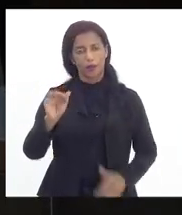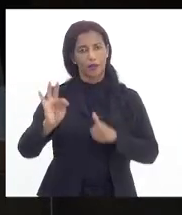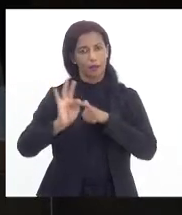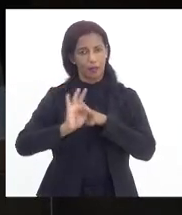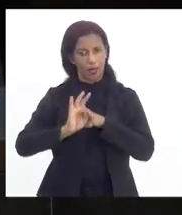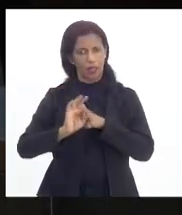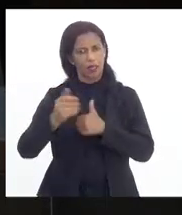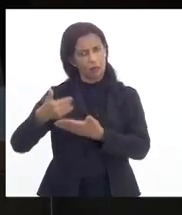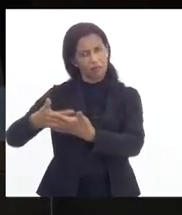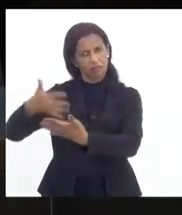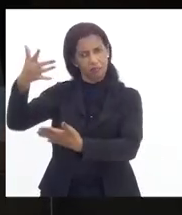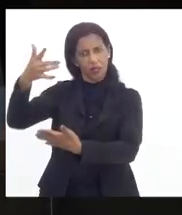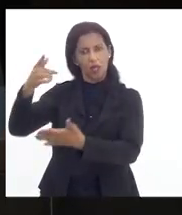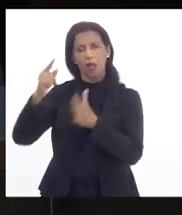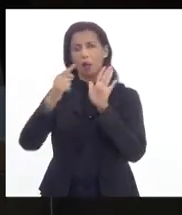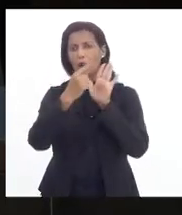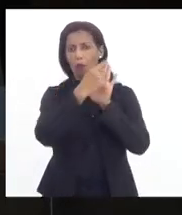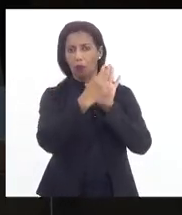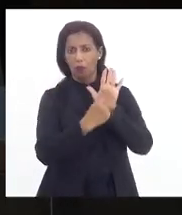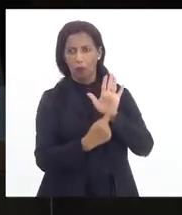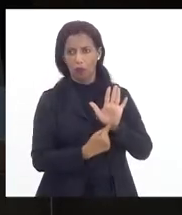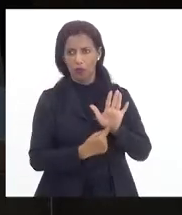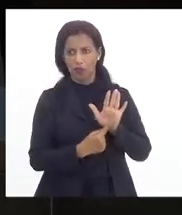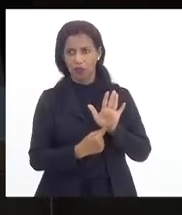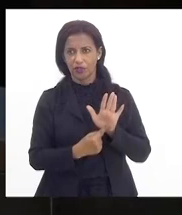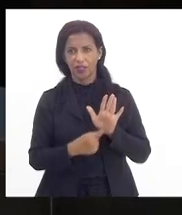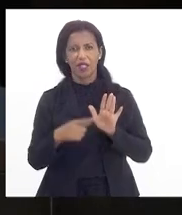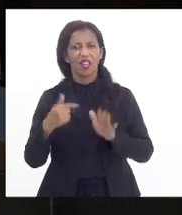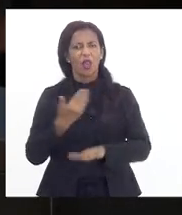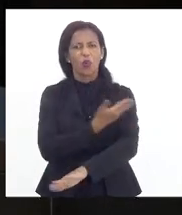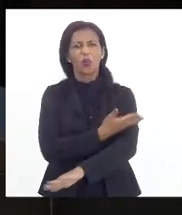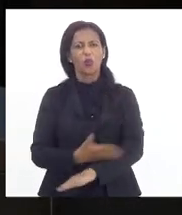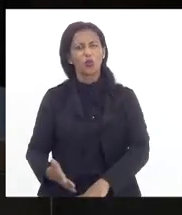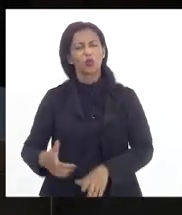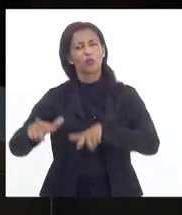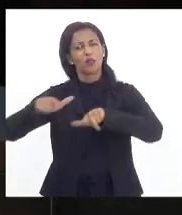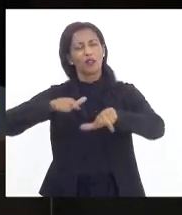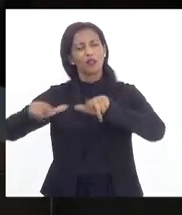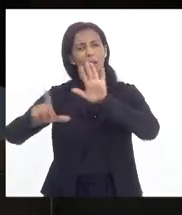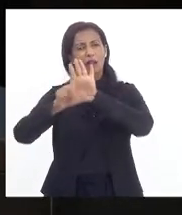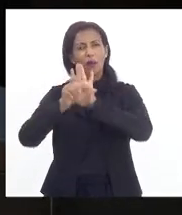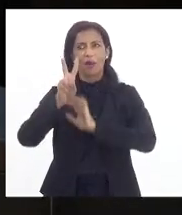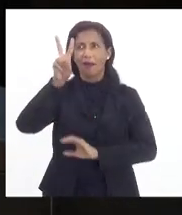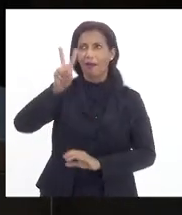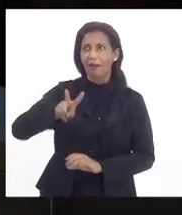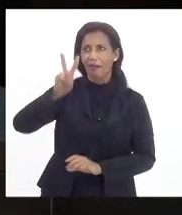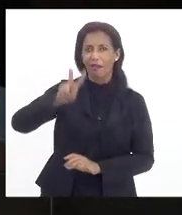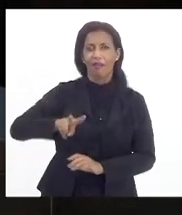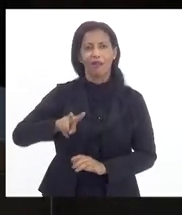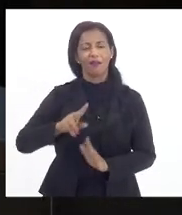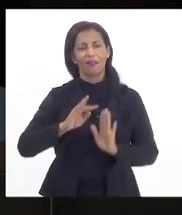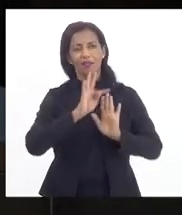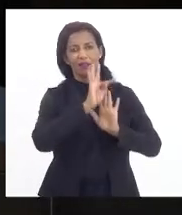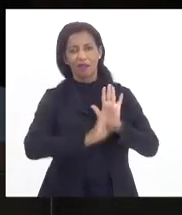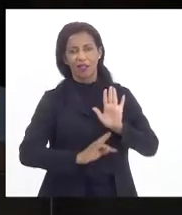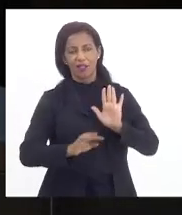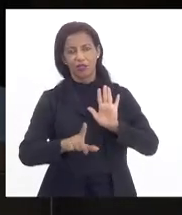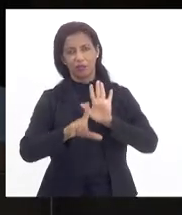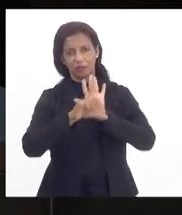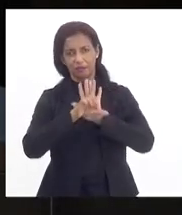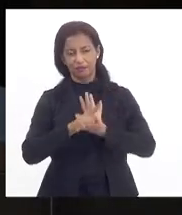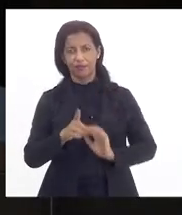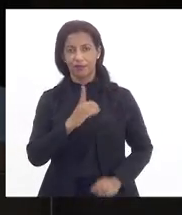o regulamento aí que eu vou me referir a eles é um cacoete de quem trabalha com leis a gente olhar o texto da lei a